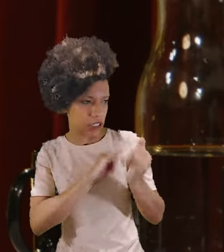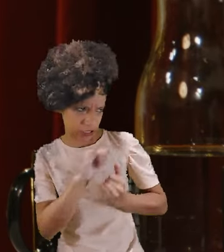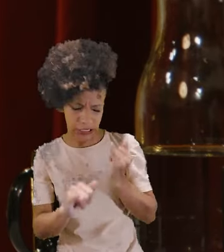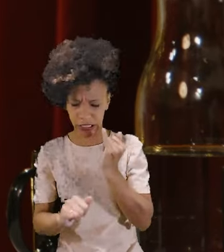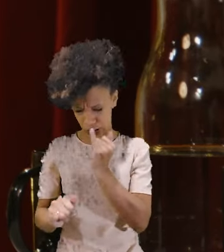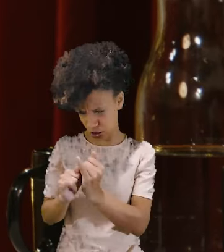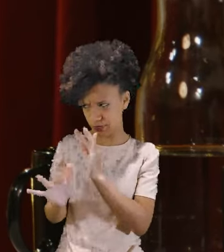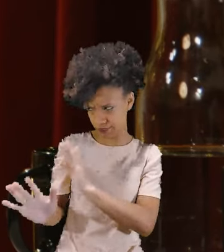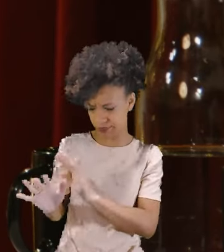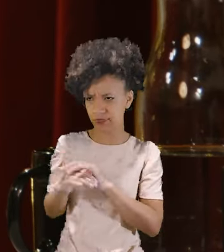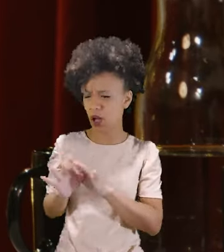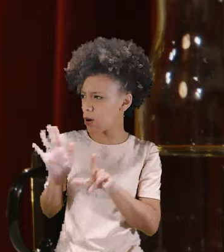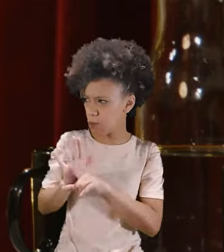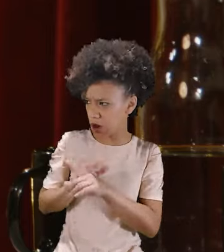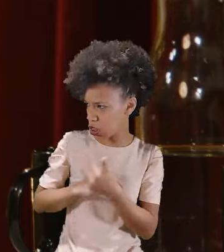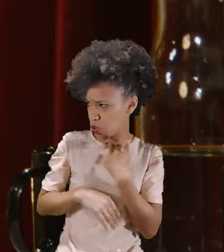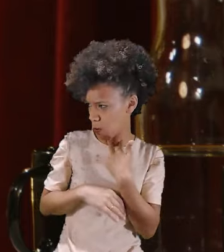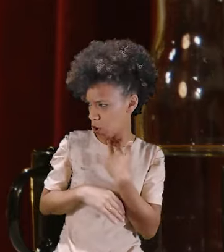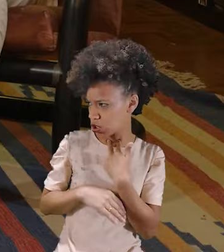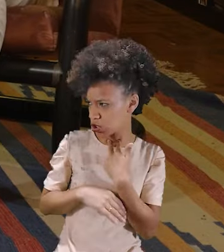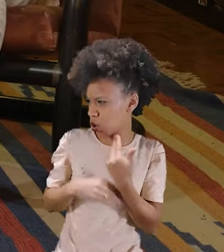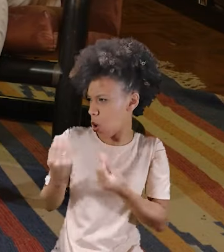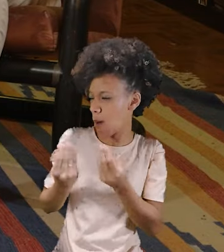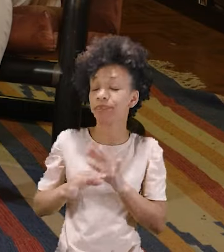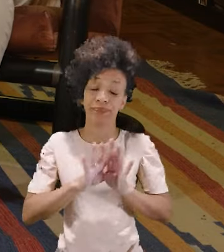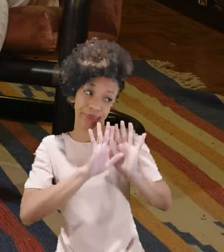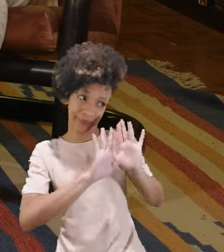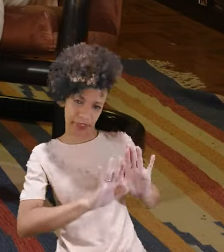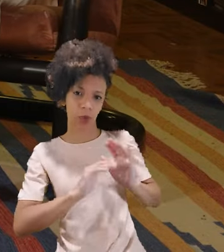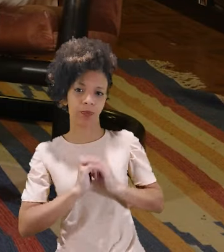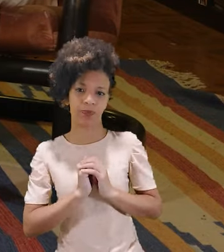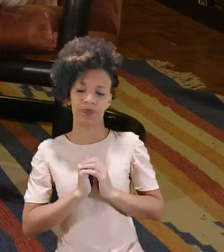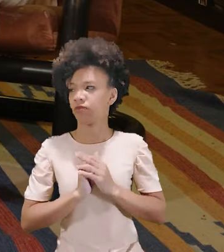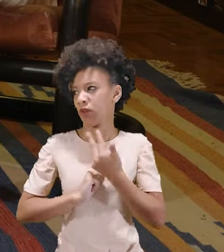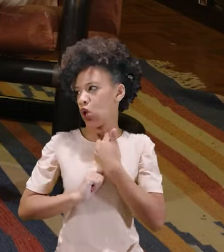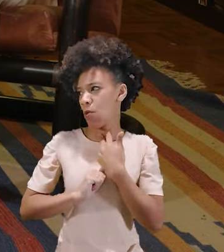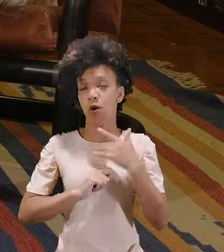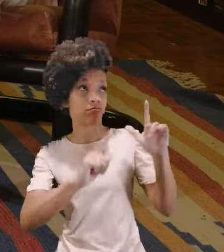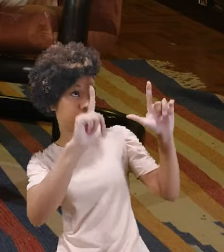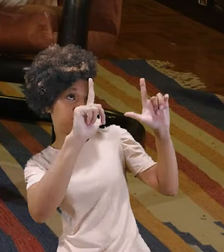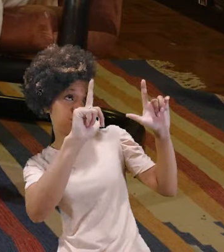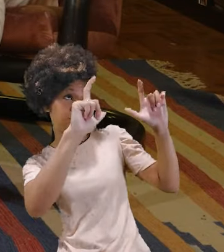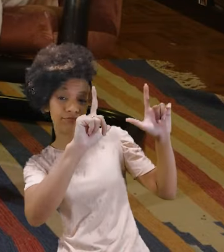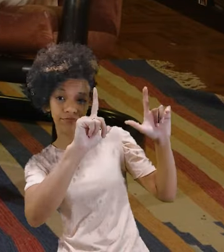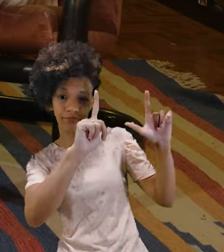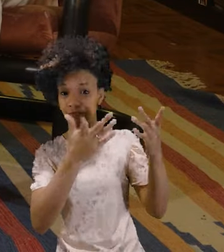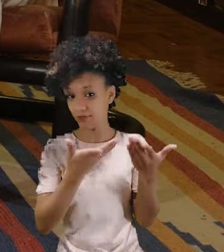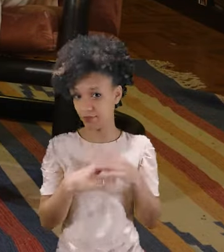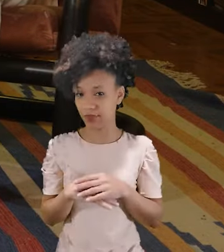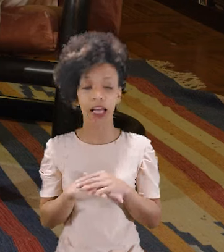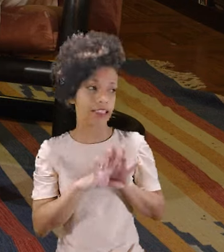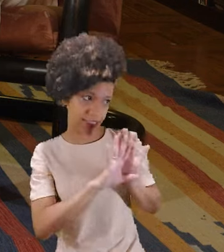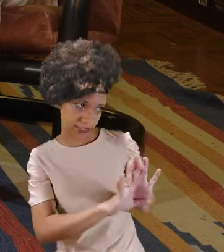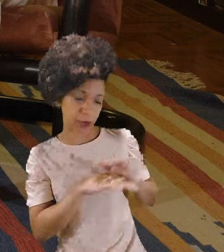internet tal por lei não pode tipo ou você pode são interpretar a não posso fazer uma selfie com outro pois é agora